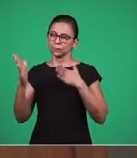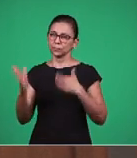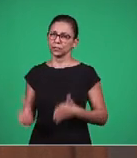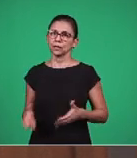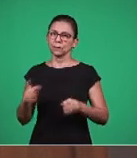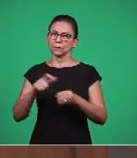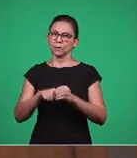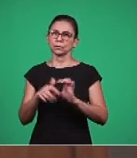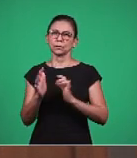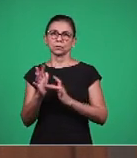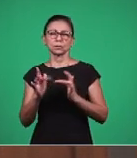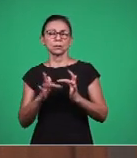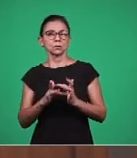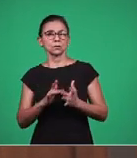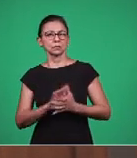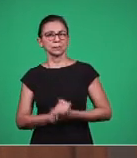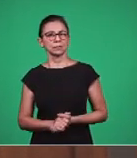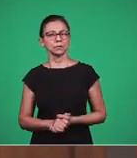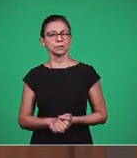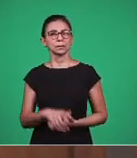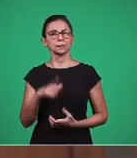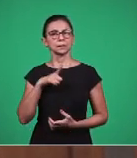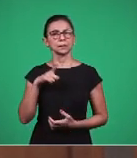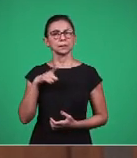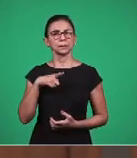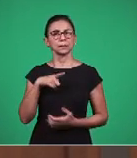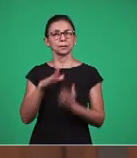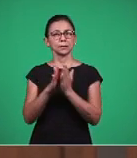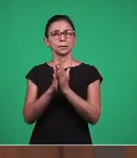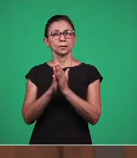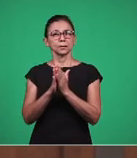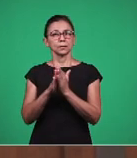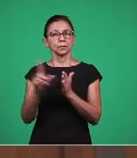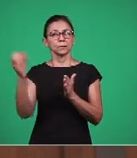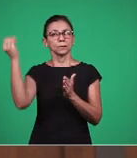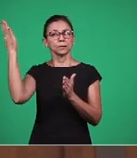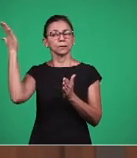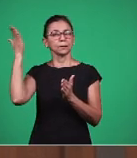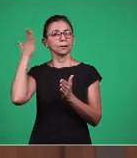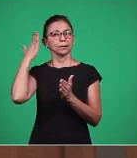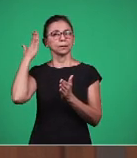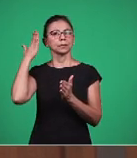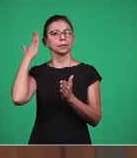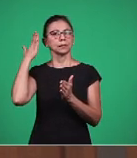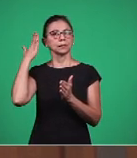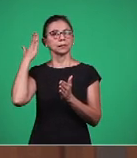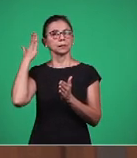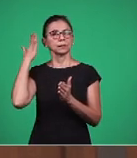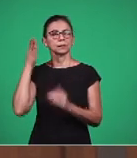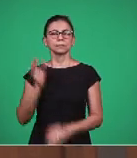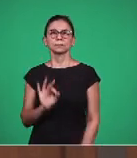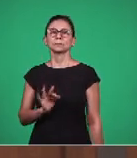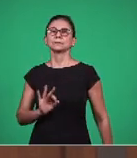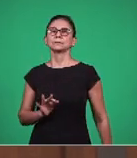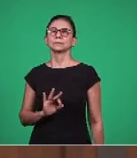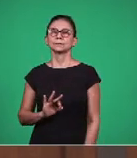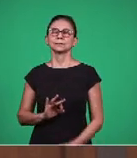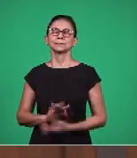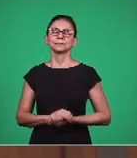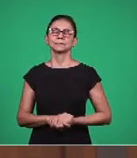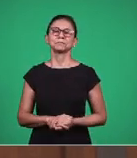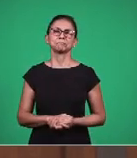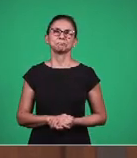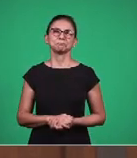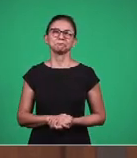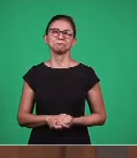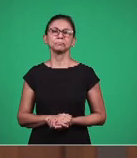Palavra revelada. Se ele tiver na palavra revelada, ele está certo. E é isso aí. Então, na